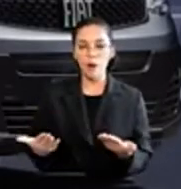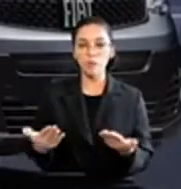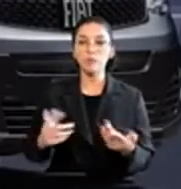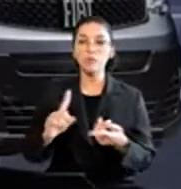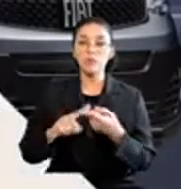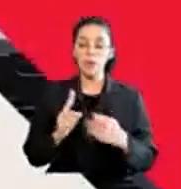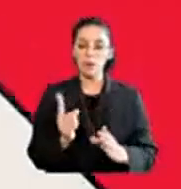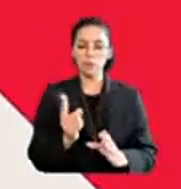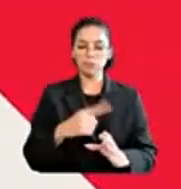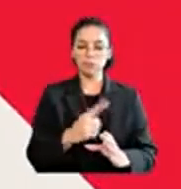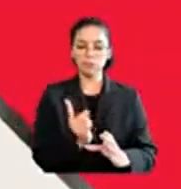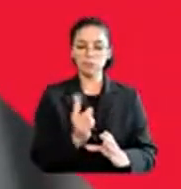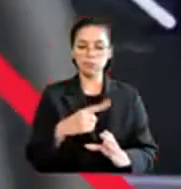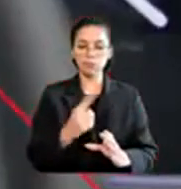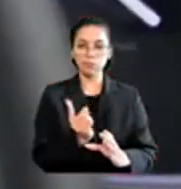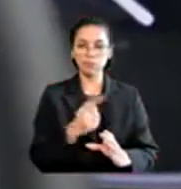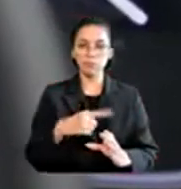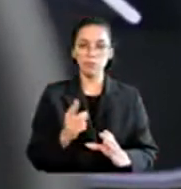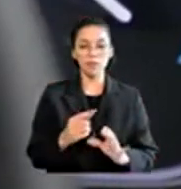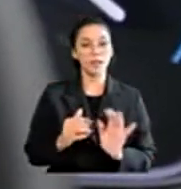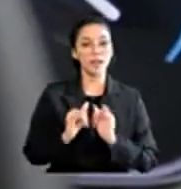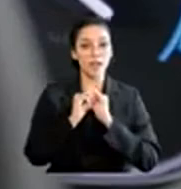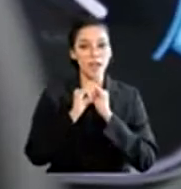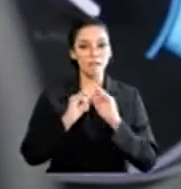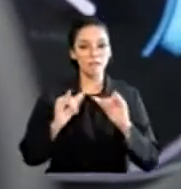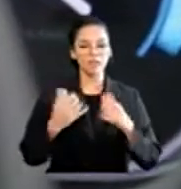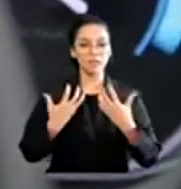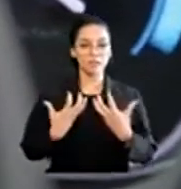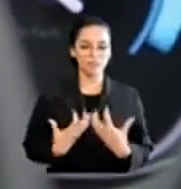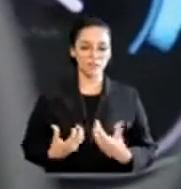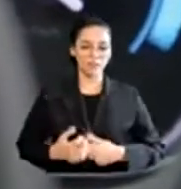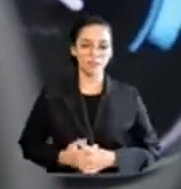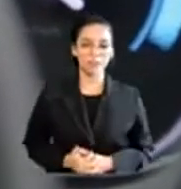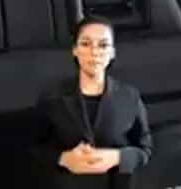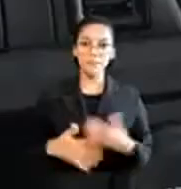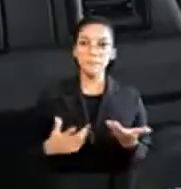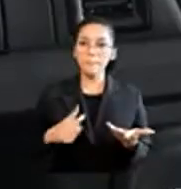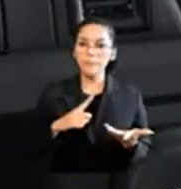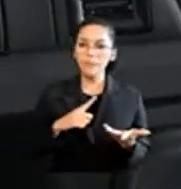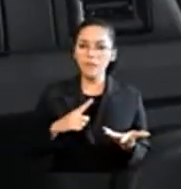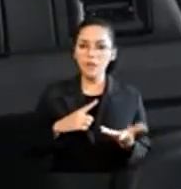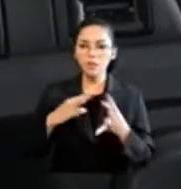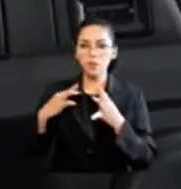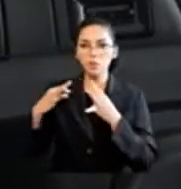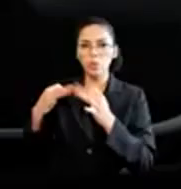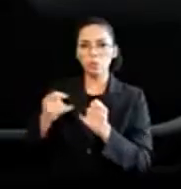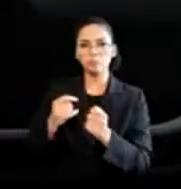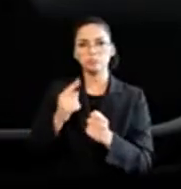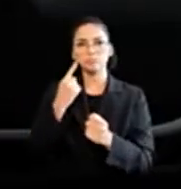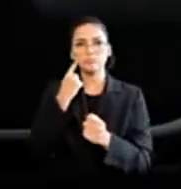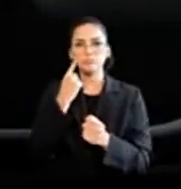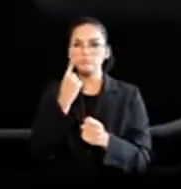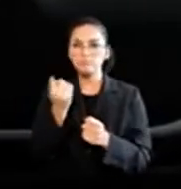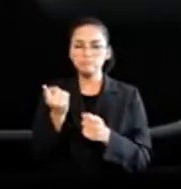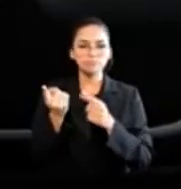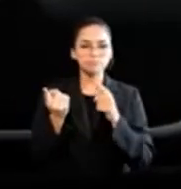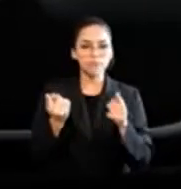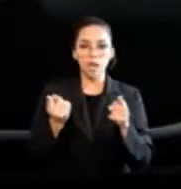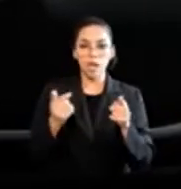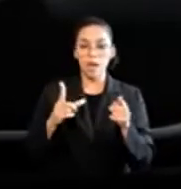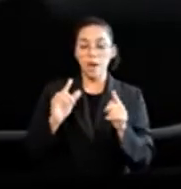do alerta de fadiga. Aliás, o conjunto de cluster digital e multimídia dão uma